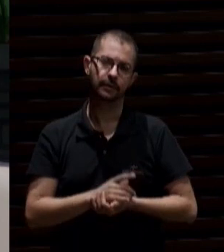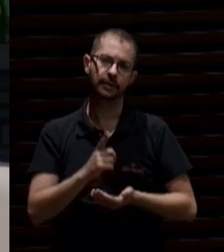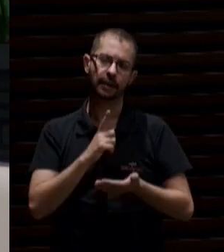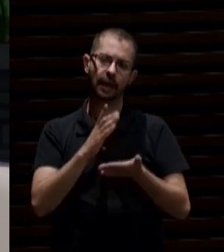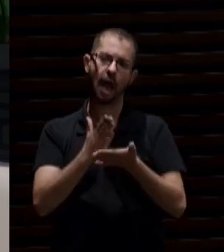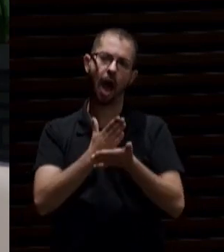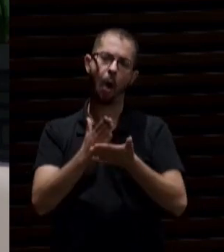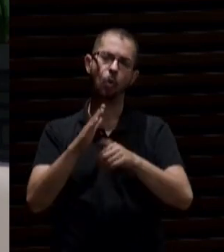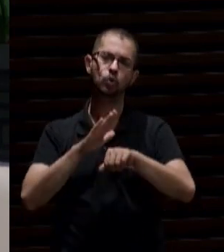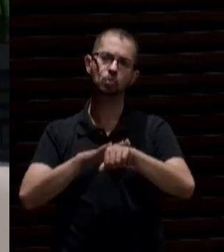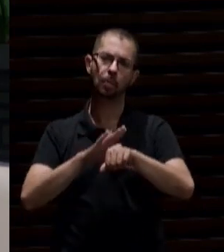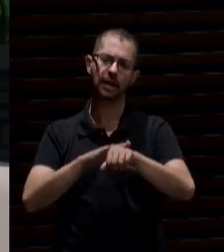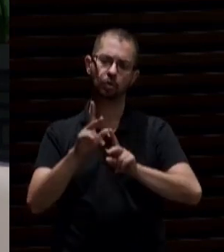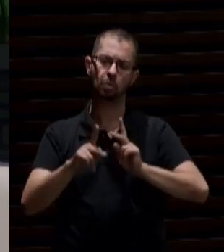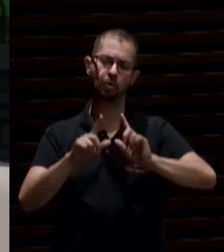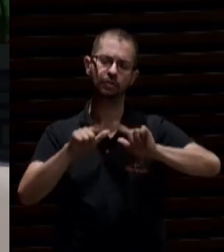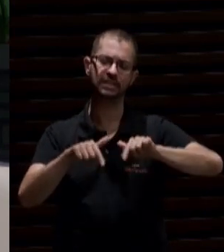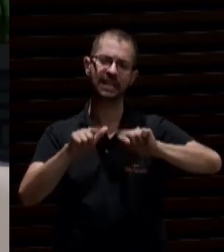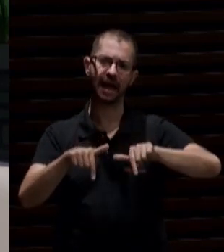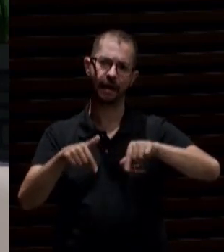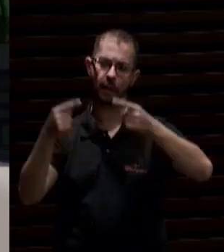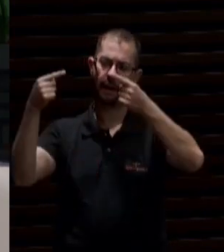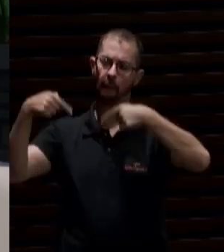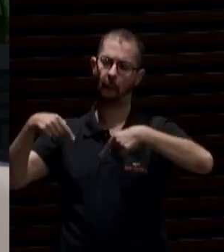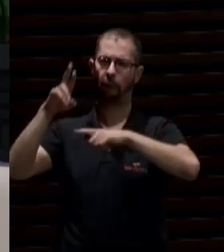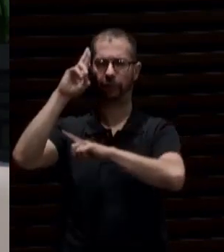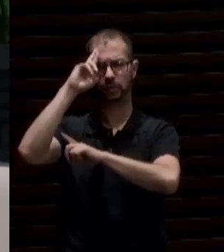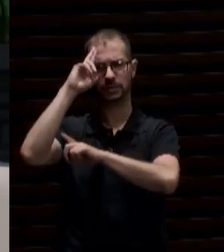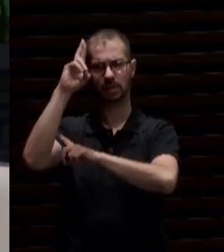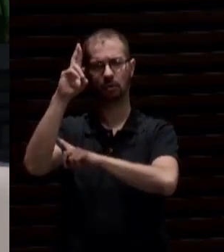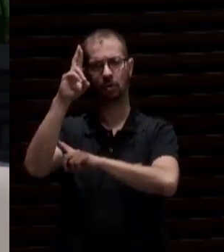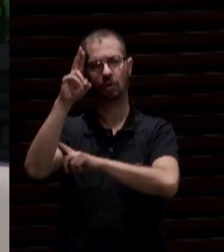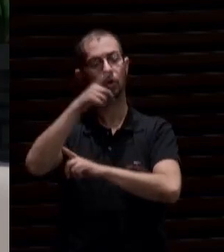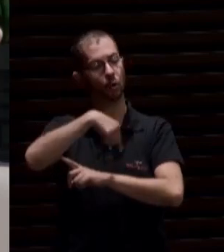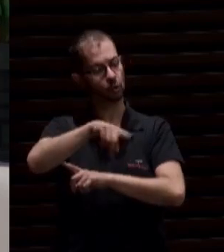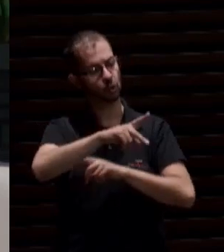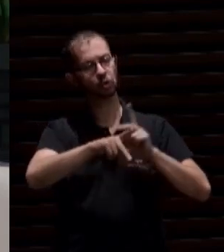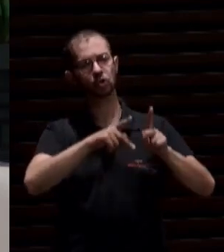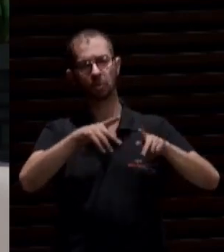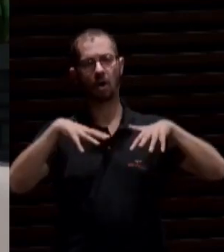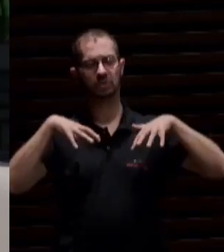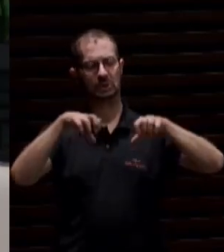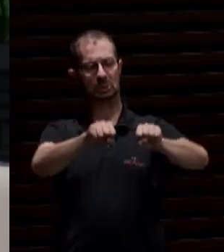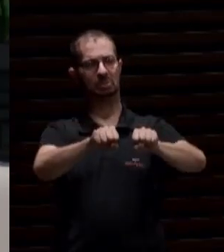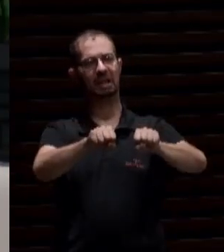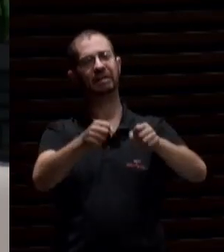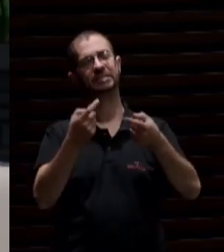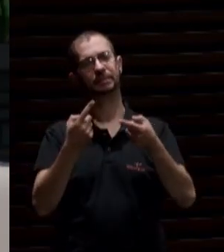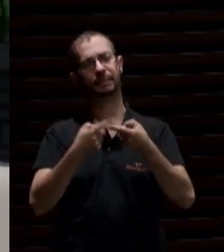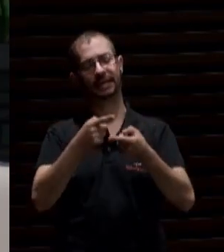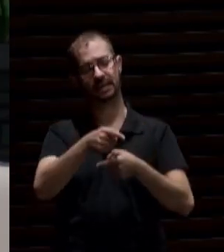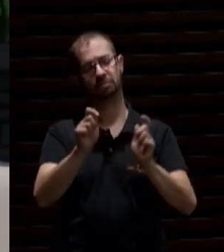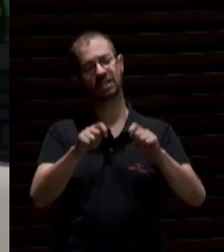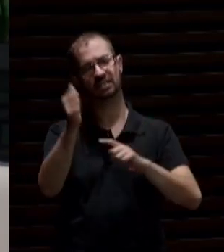Em muitos momentos em que o povo de Israel se colocava contra o Senhor, Deus permitia que outros povos dominassem eles para que eles se